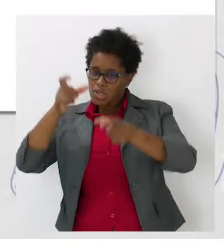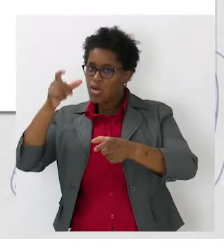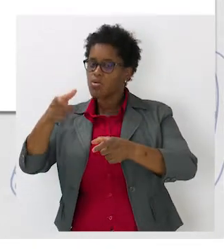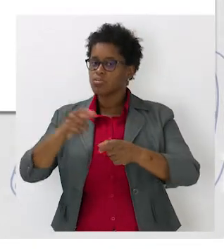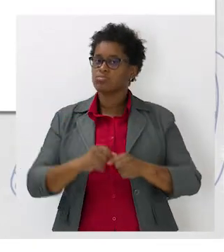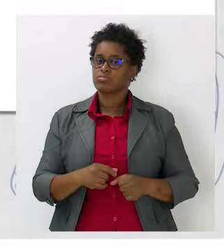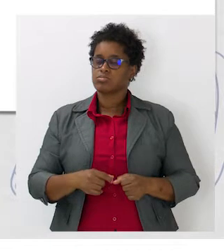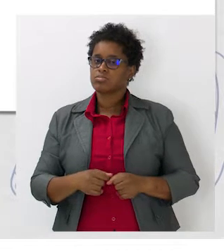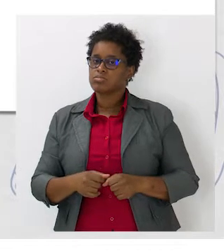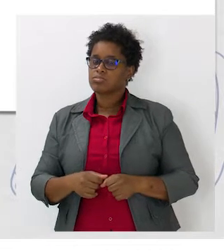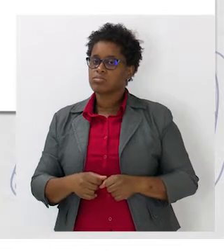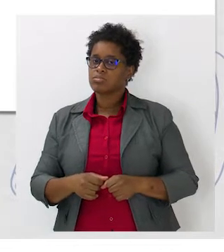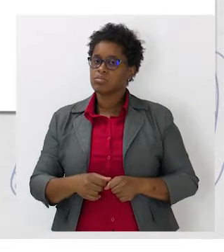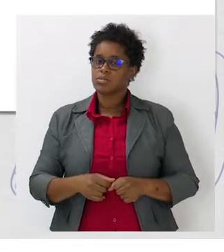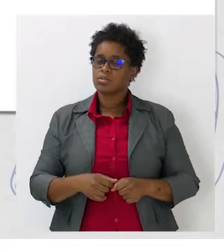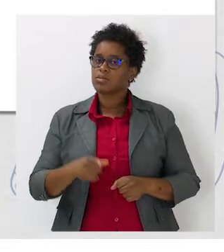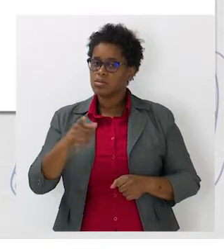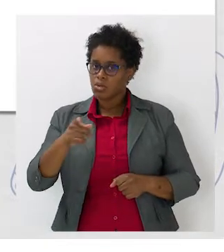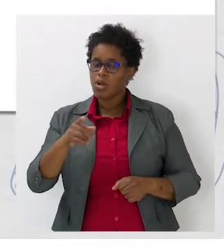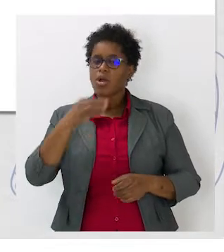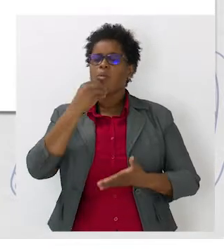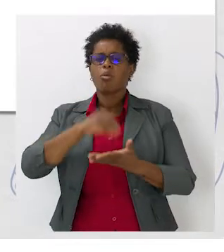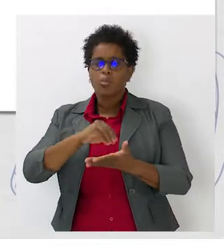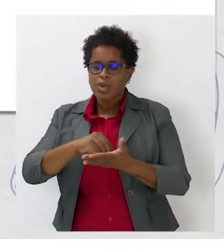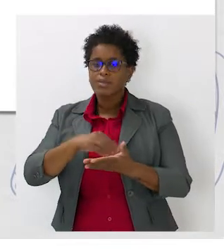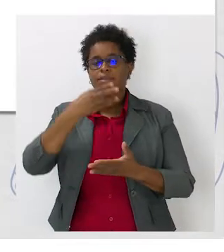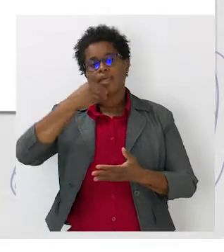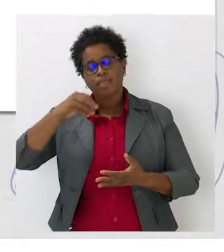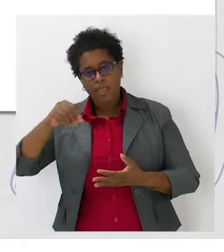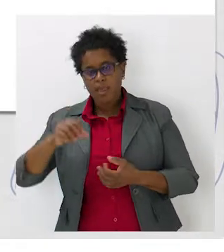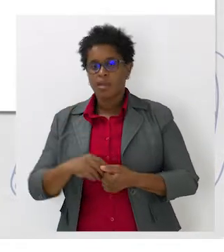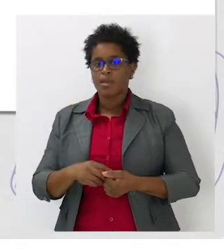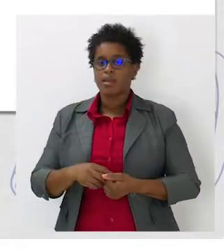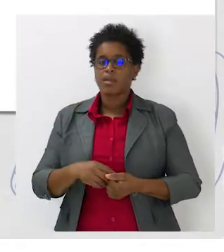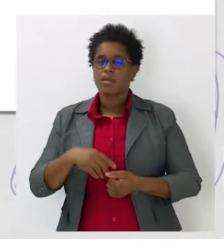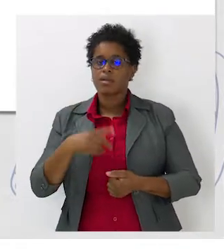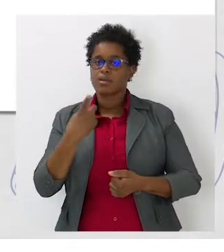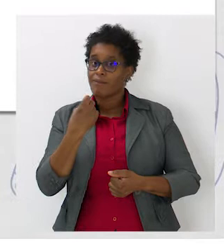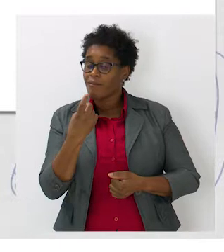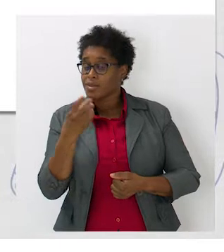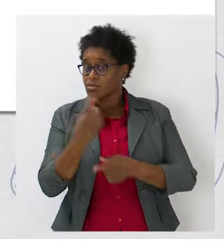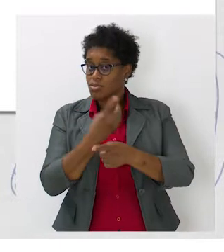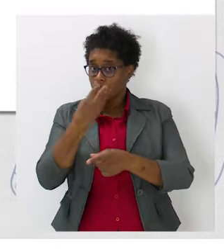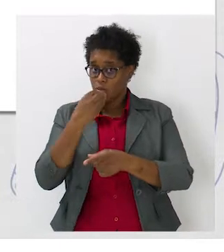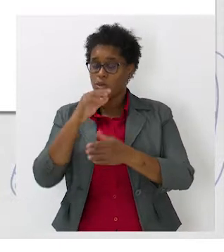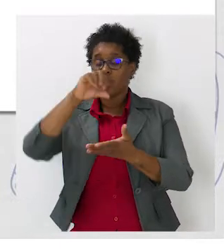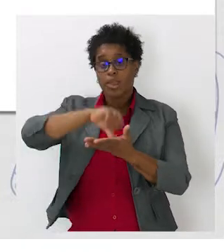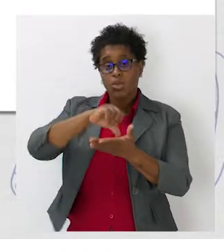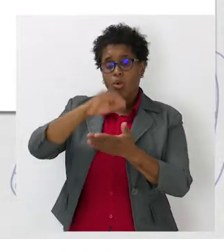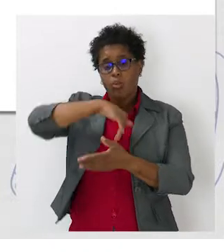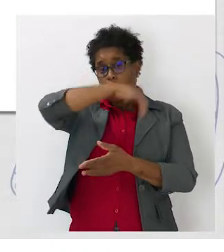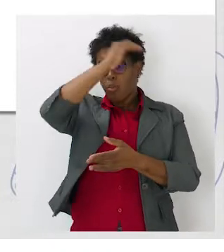população. A pobreza dos solos e escassez de alimentos. O